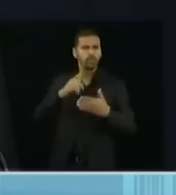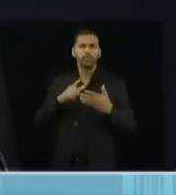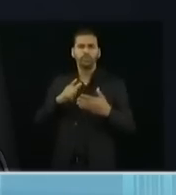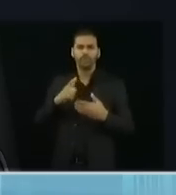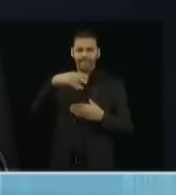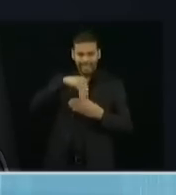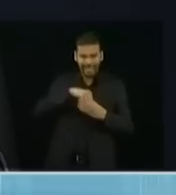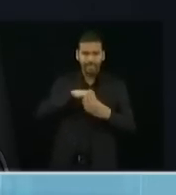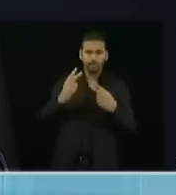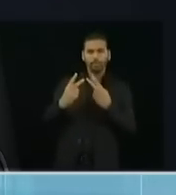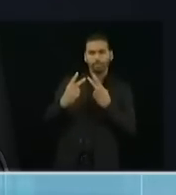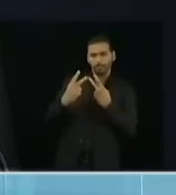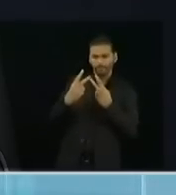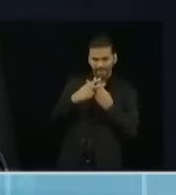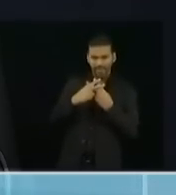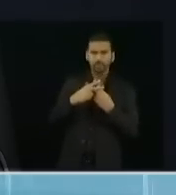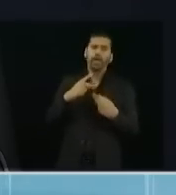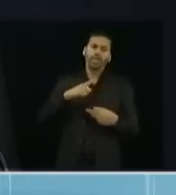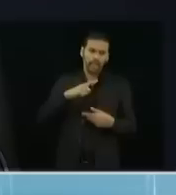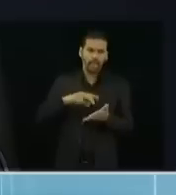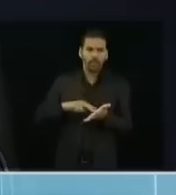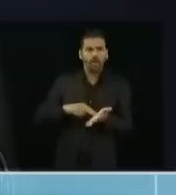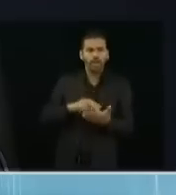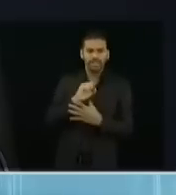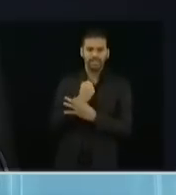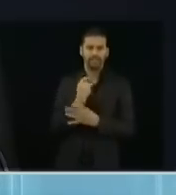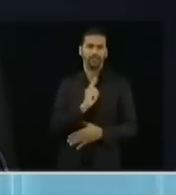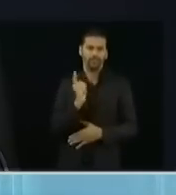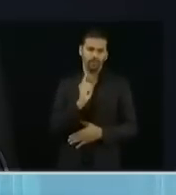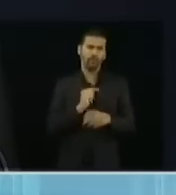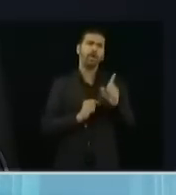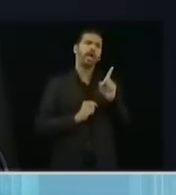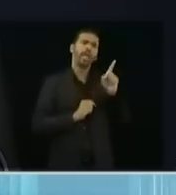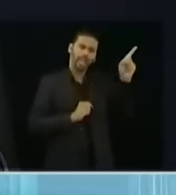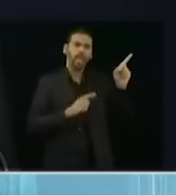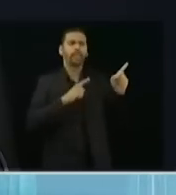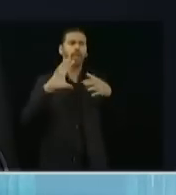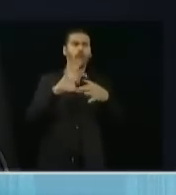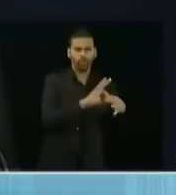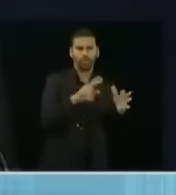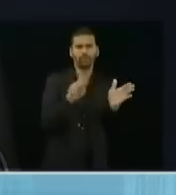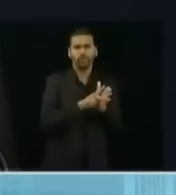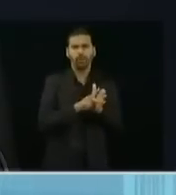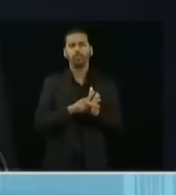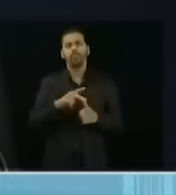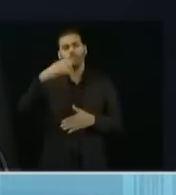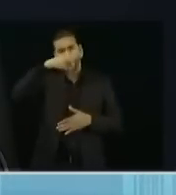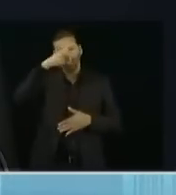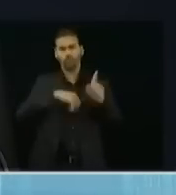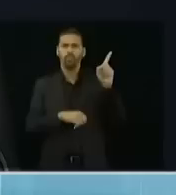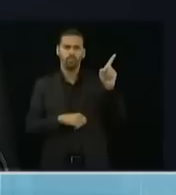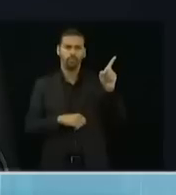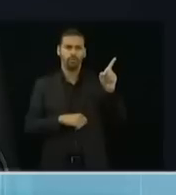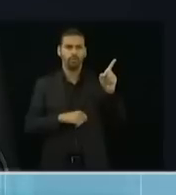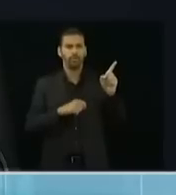foi configurado, que foi confeccionado, e assim que acabar sendo emitido esse laudo da Polícia Federal, ele